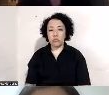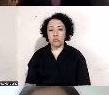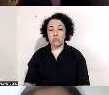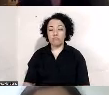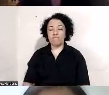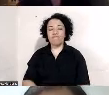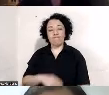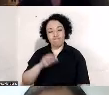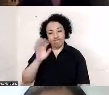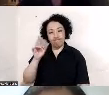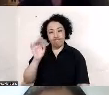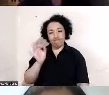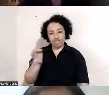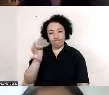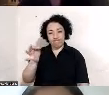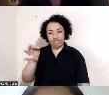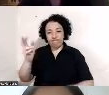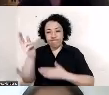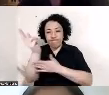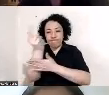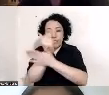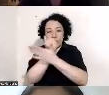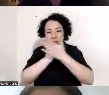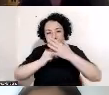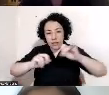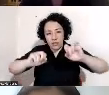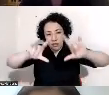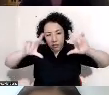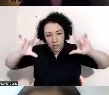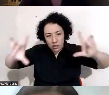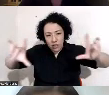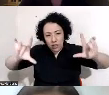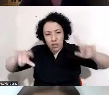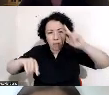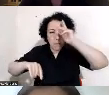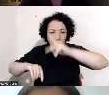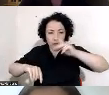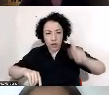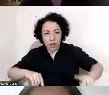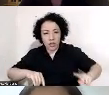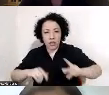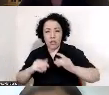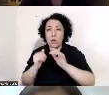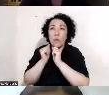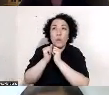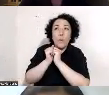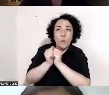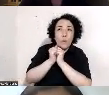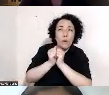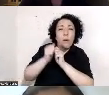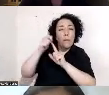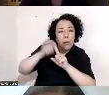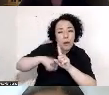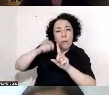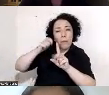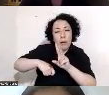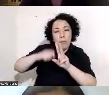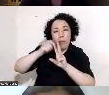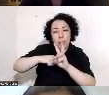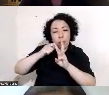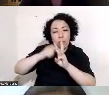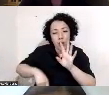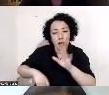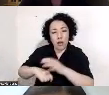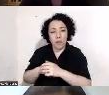como vocês podem ver na tela, coisas como identificar um professor mentor e fazer reuniões com ele mensalmente, assumir um papel